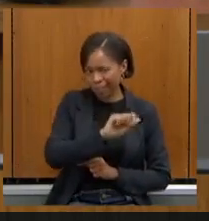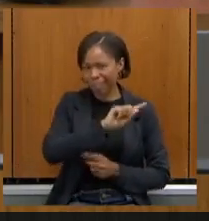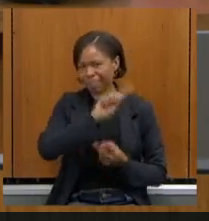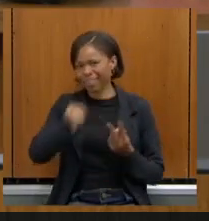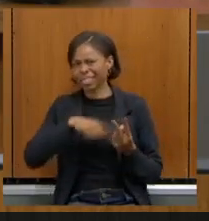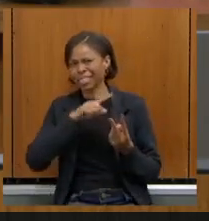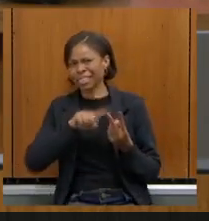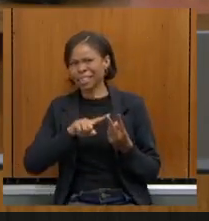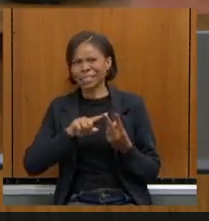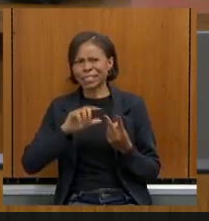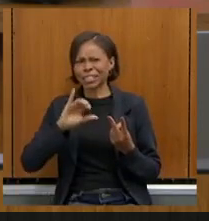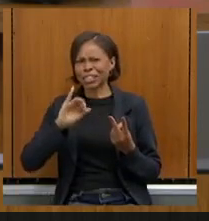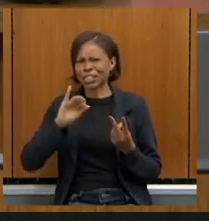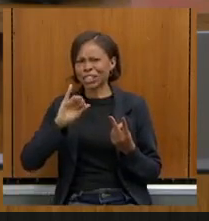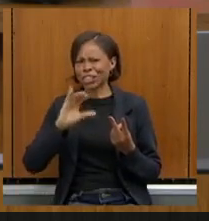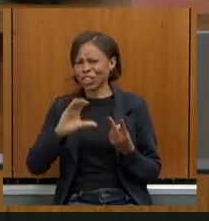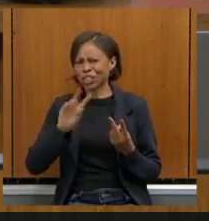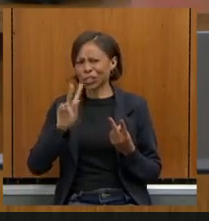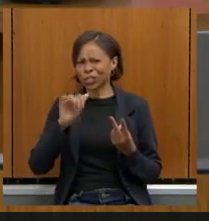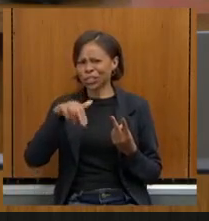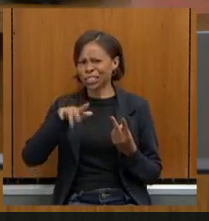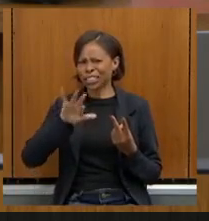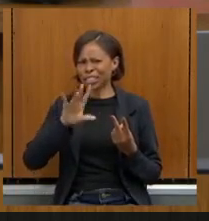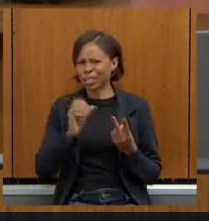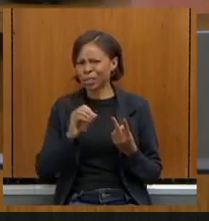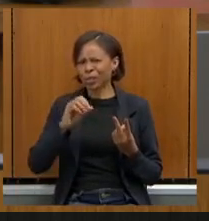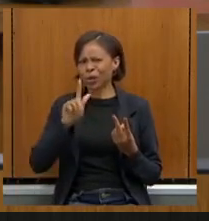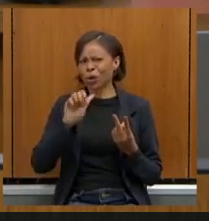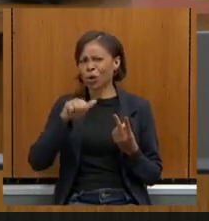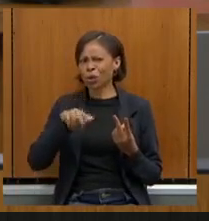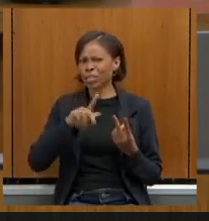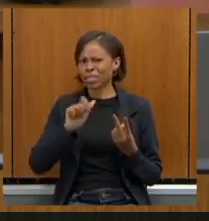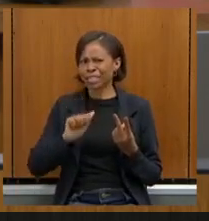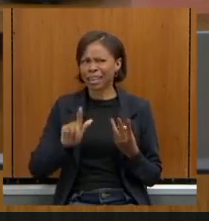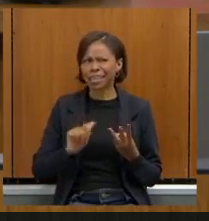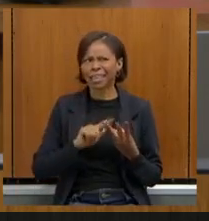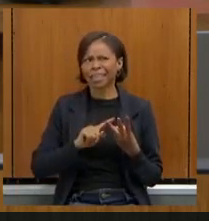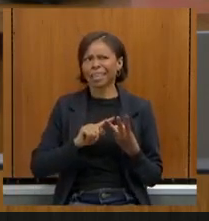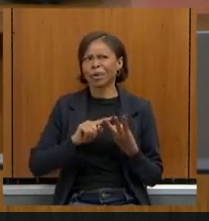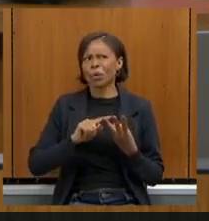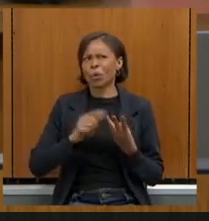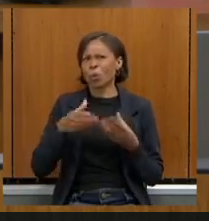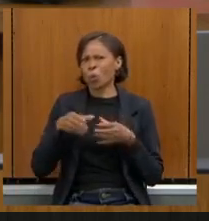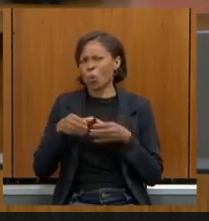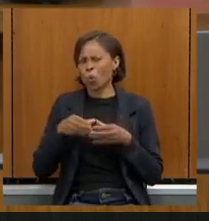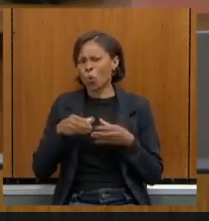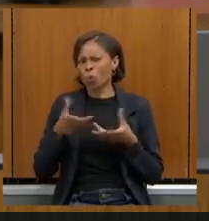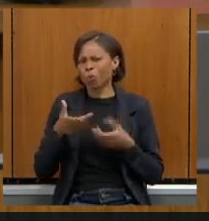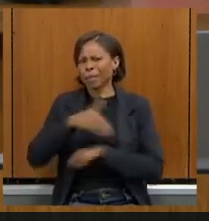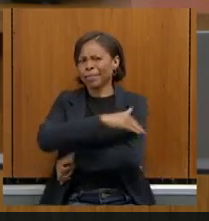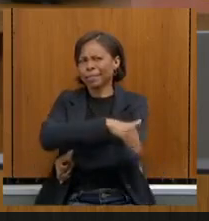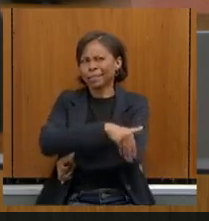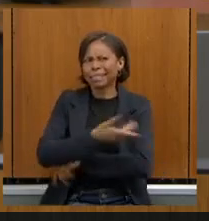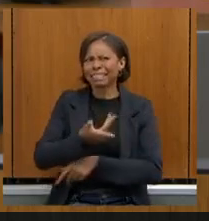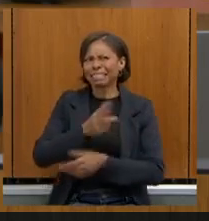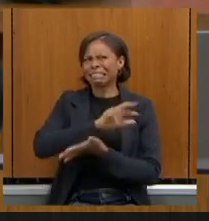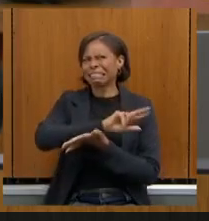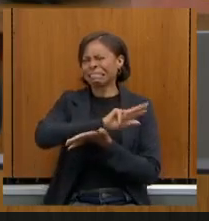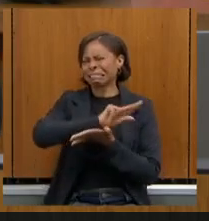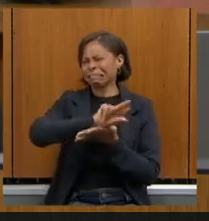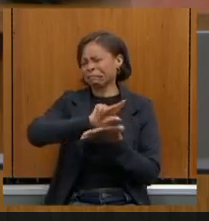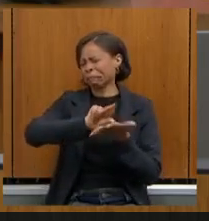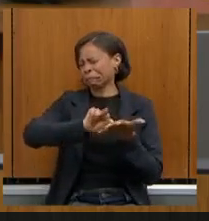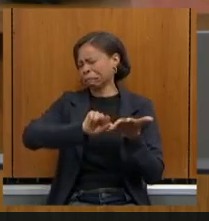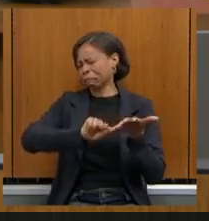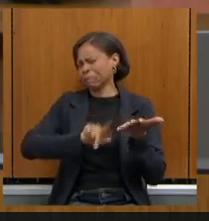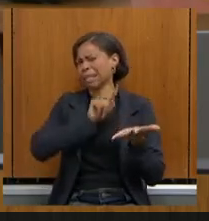Chiquinha Gonzaga, o Clube da Esquina, Nia Maia, Guignard, tudo isso que a gente tem em Brasília, todos os